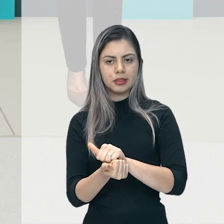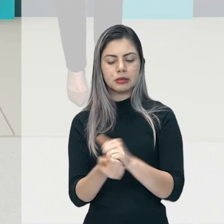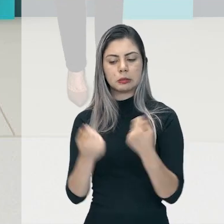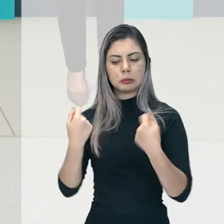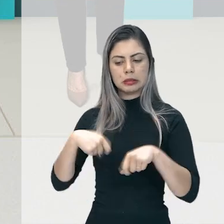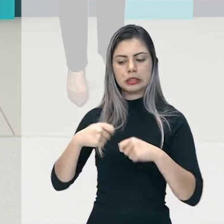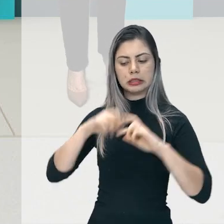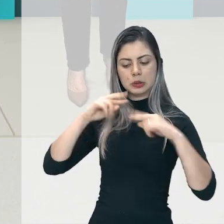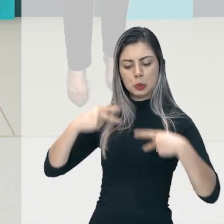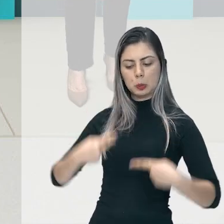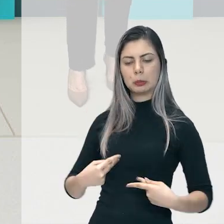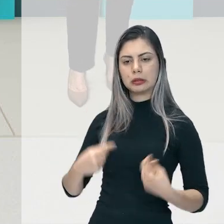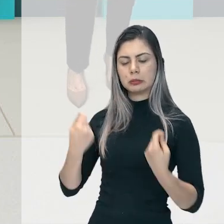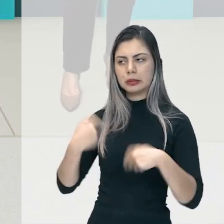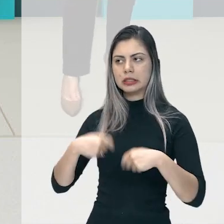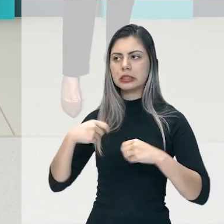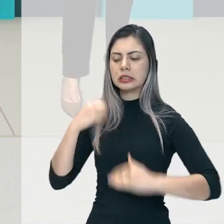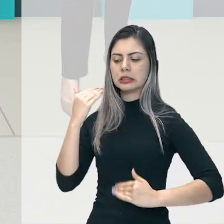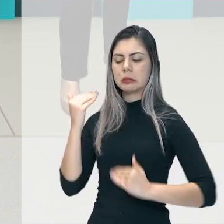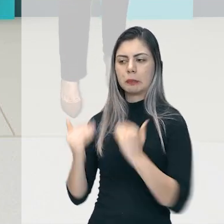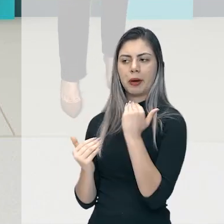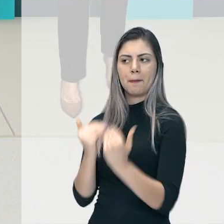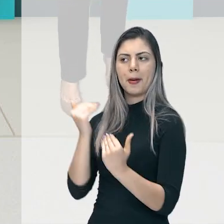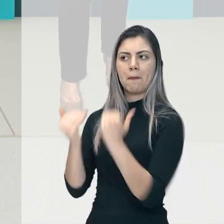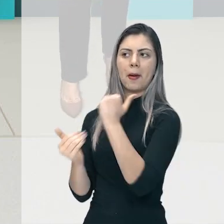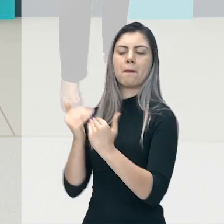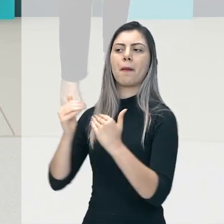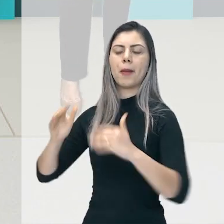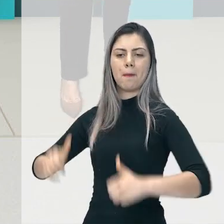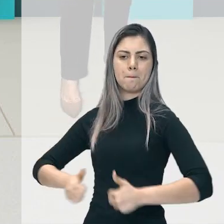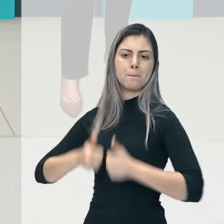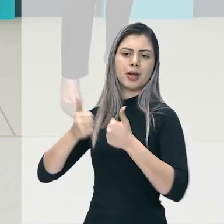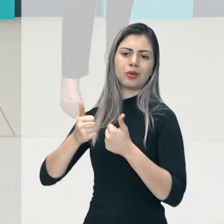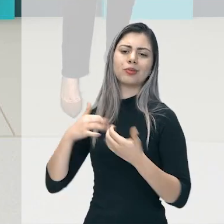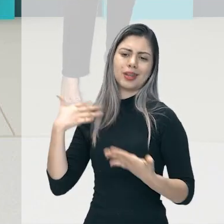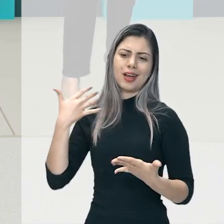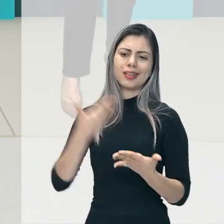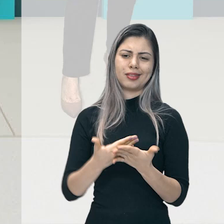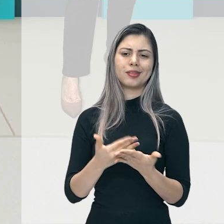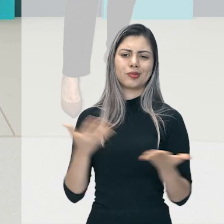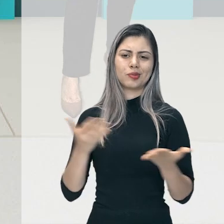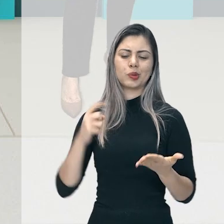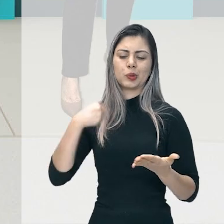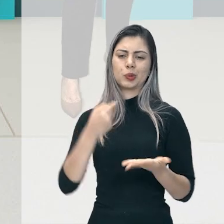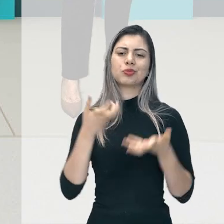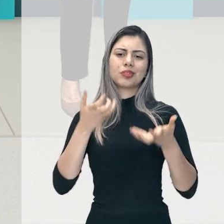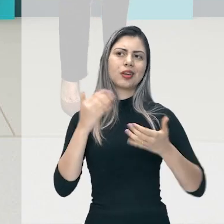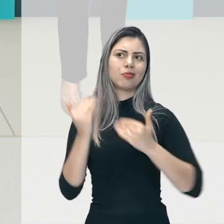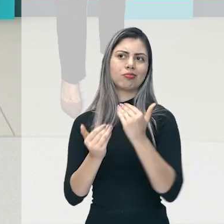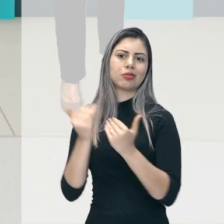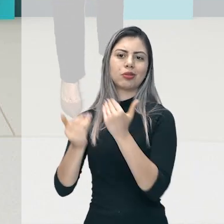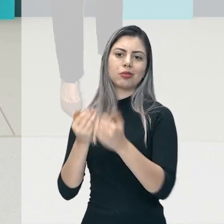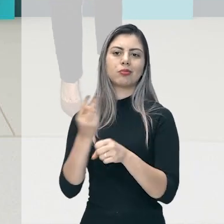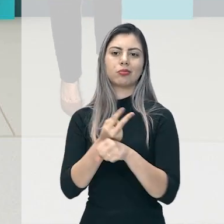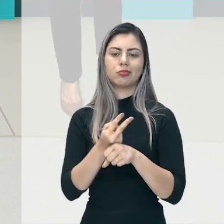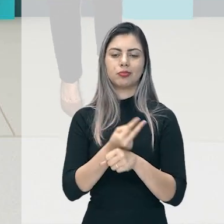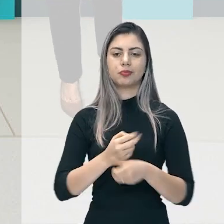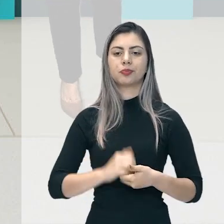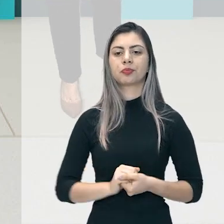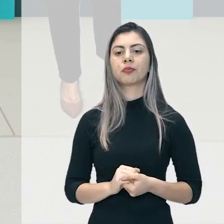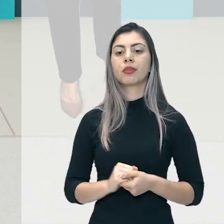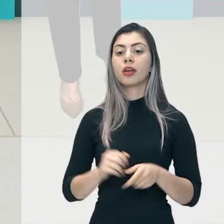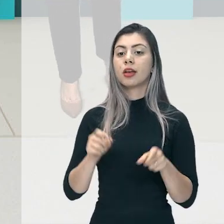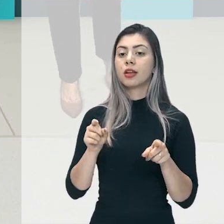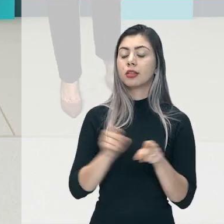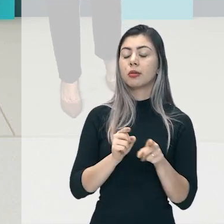do homem de buscar a sua melhoria, como até hoje acontece. Mas nós temos alguns também